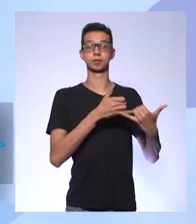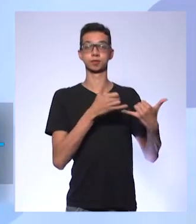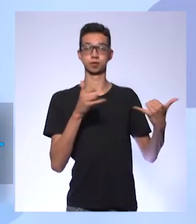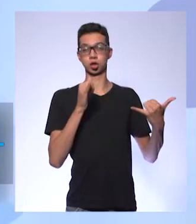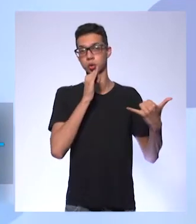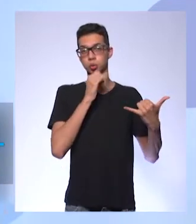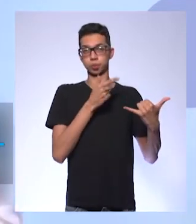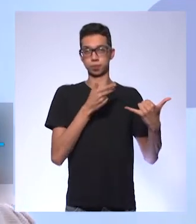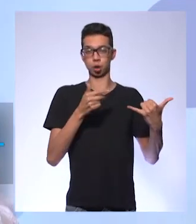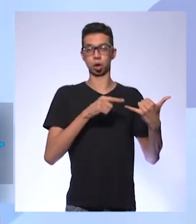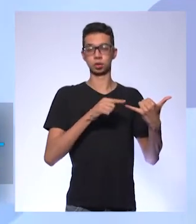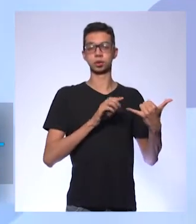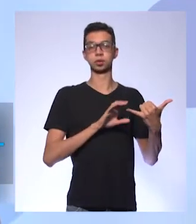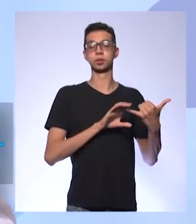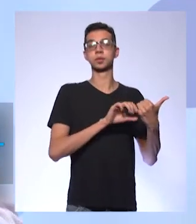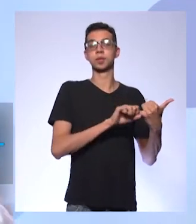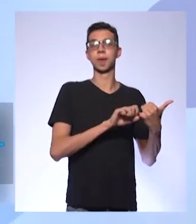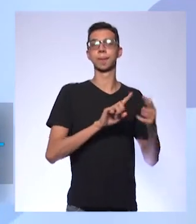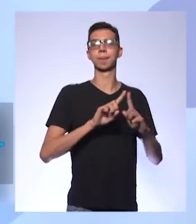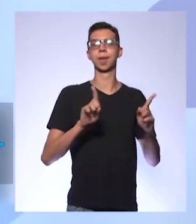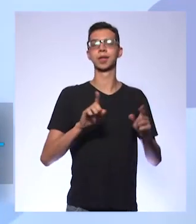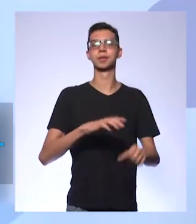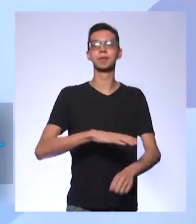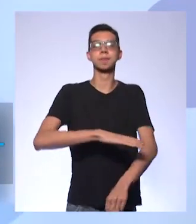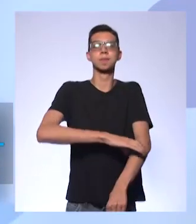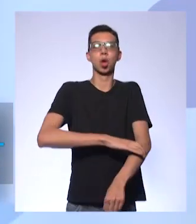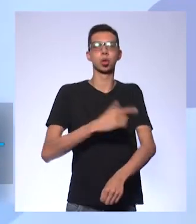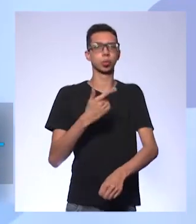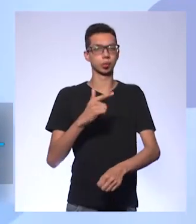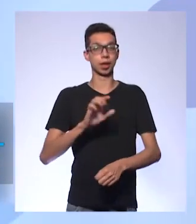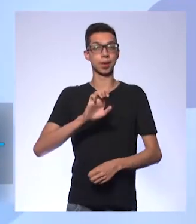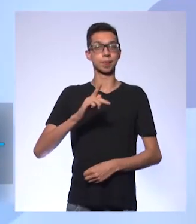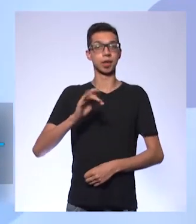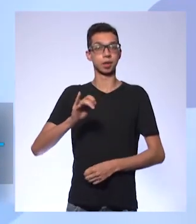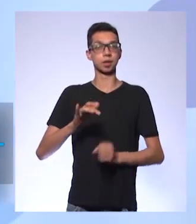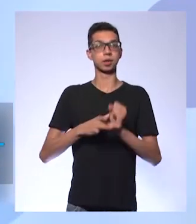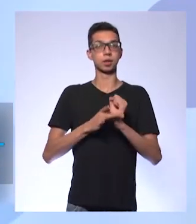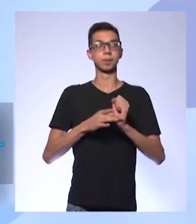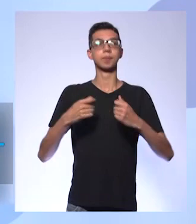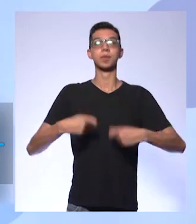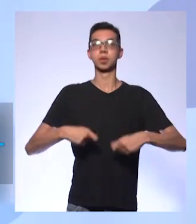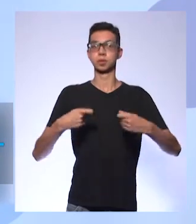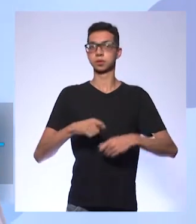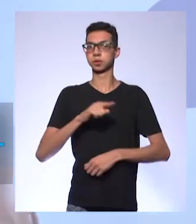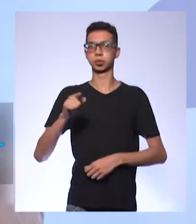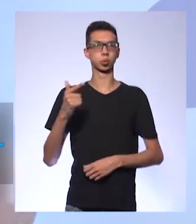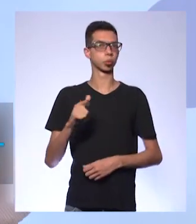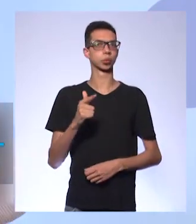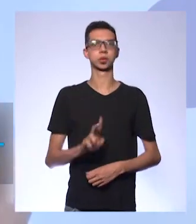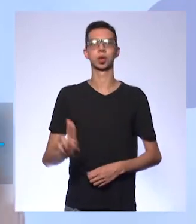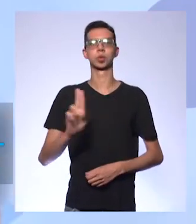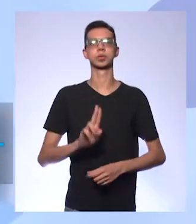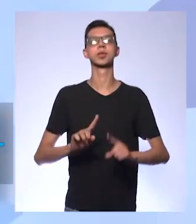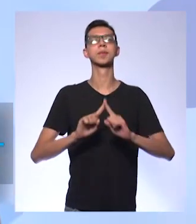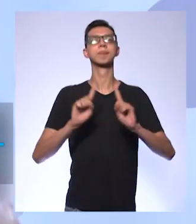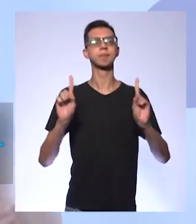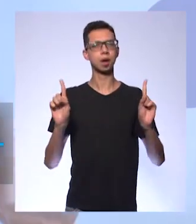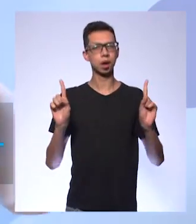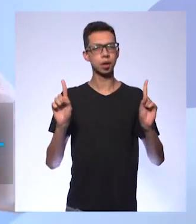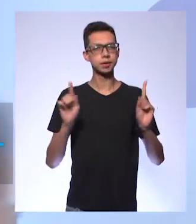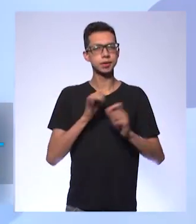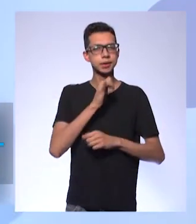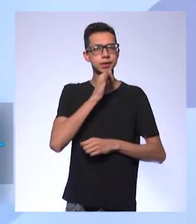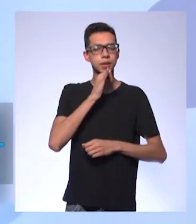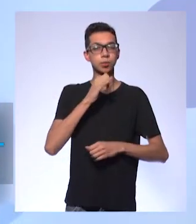está devidamente isolado, né, com as botas e o EPI necessário para trabalhar com isso. Mas galera, olha, se a tensão elétrica